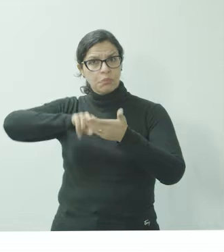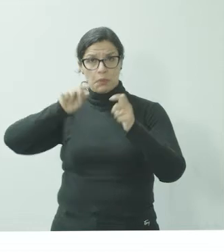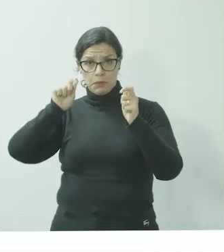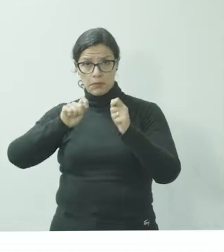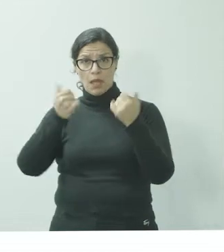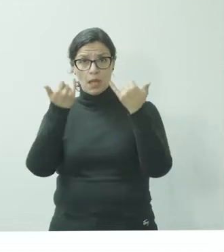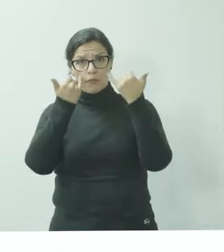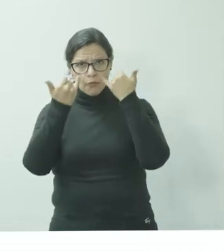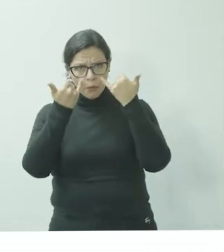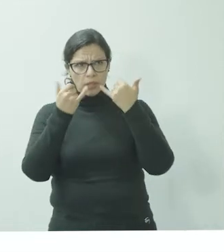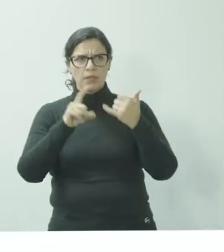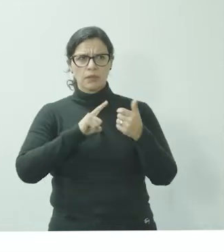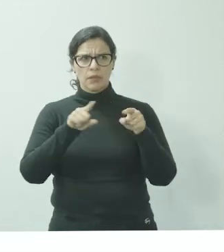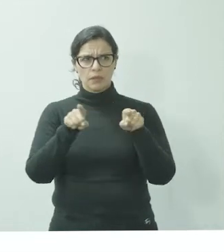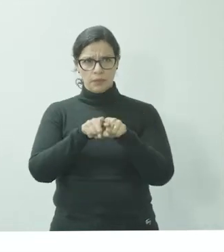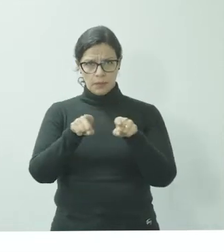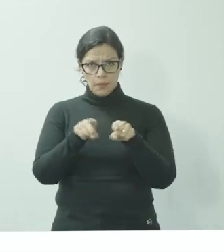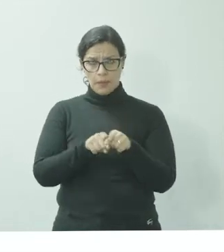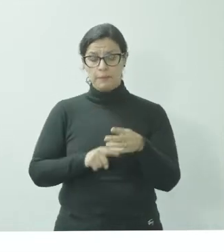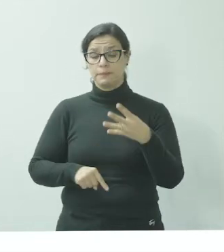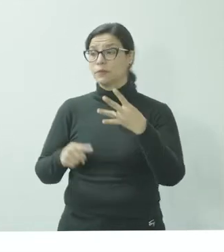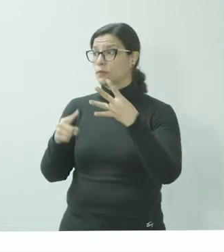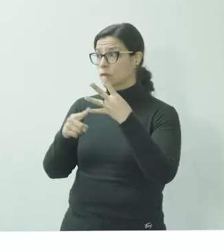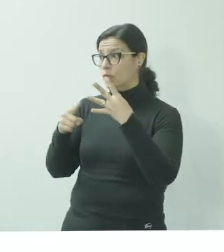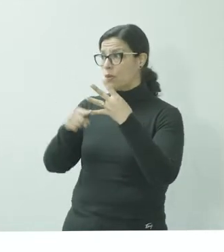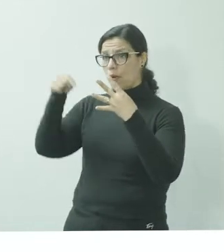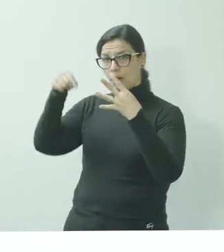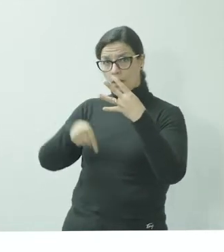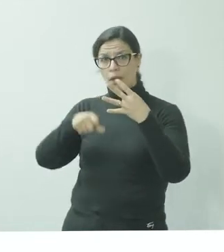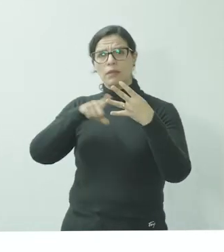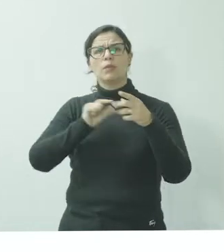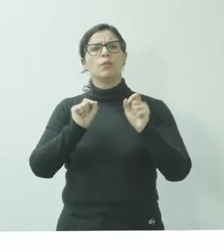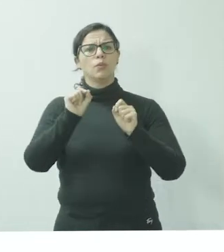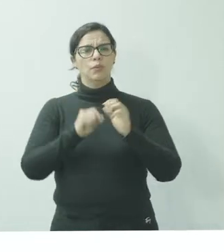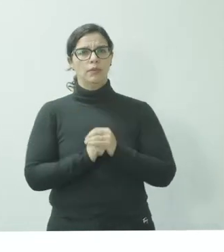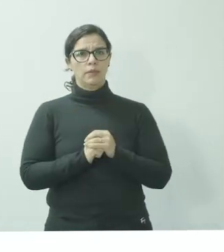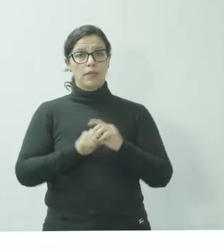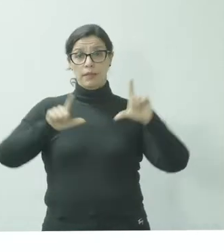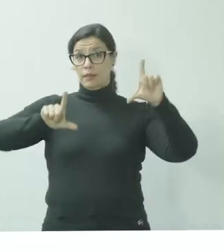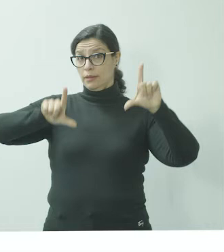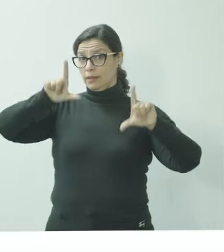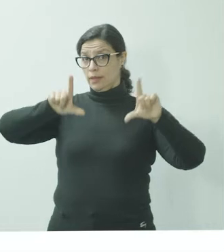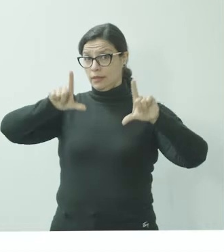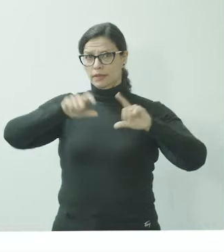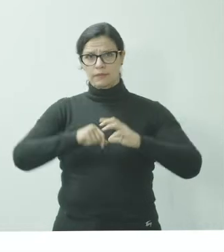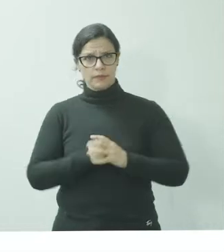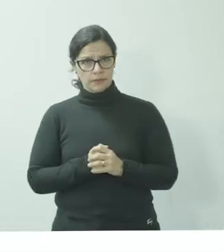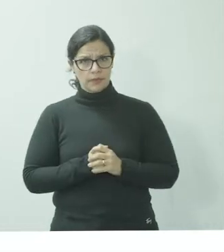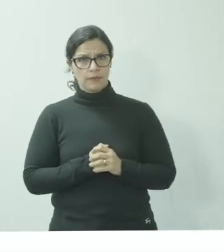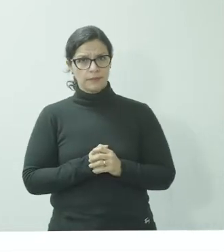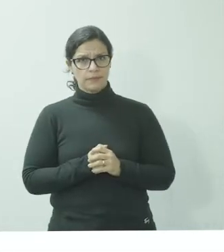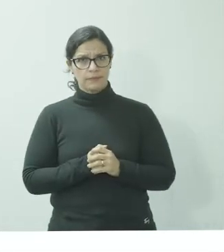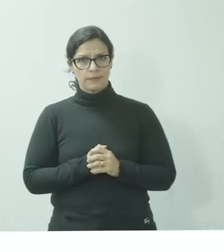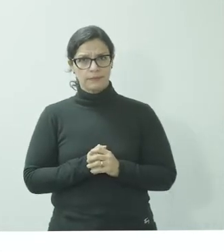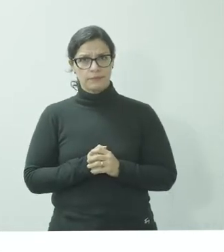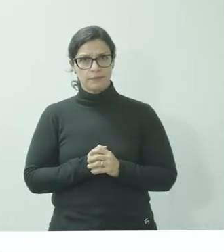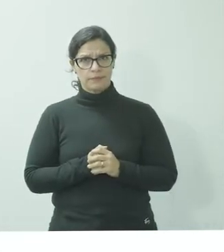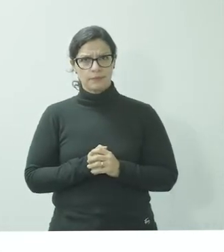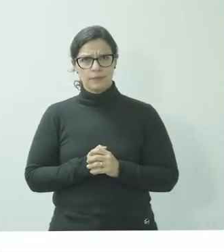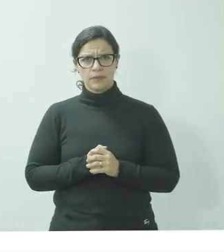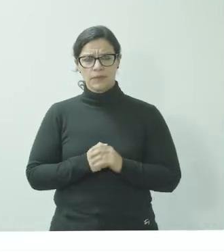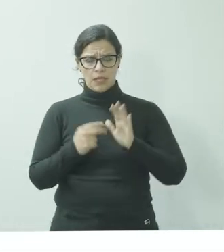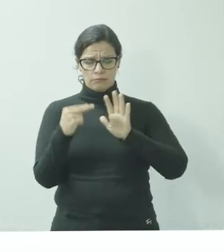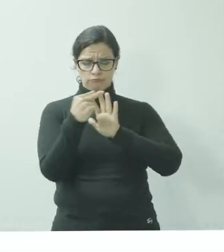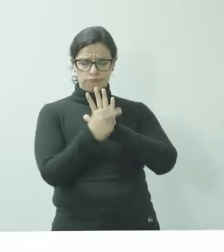transmitindo algum tipo de notícia e por último uma televisão essas